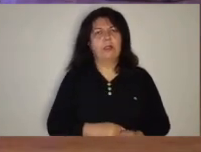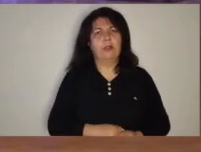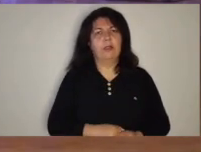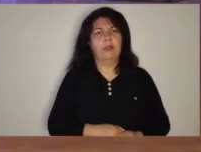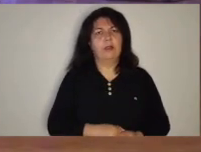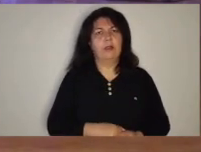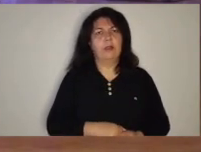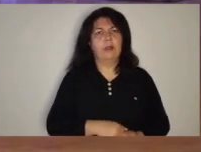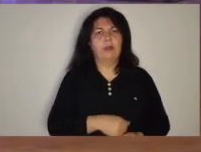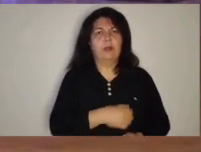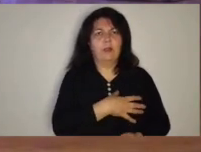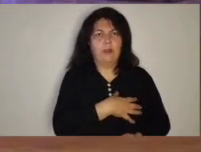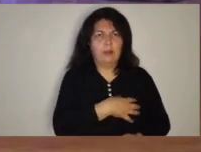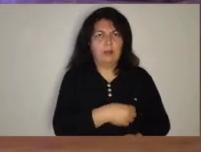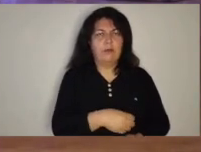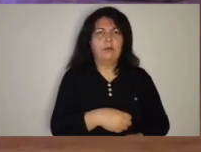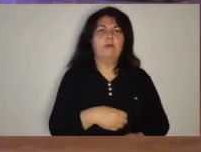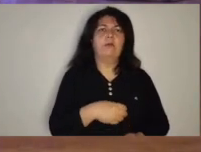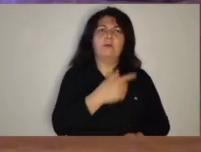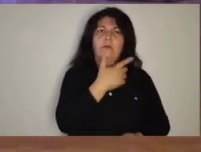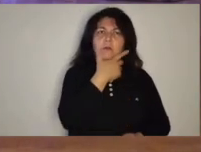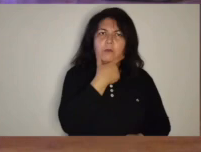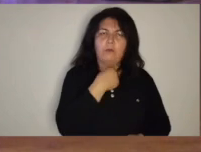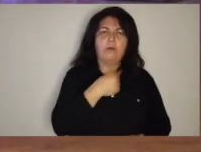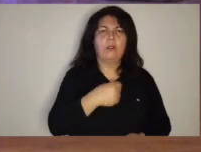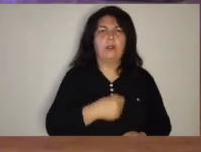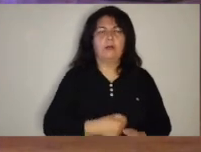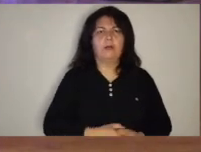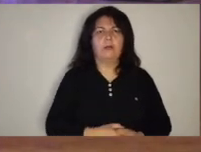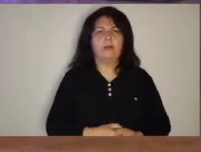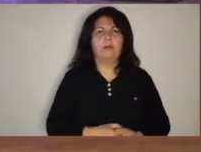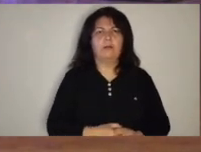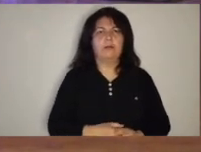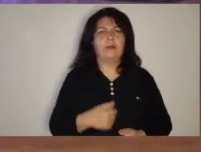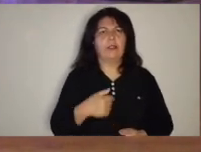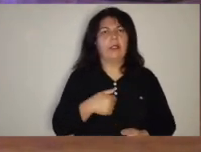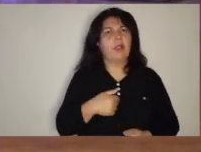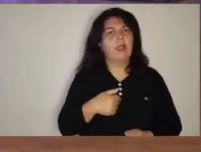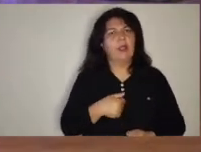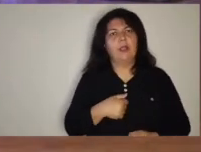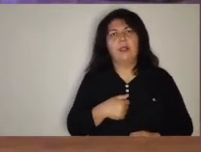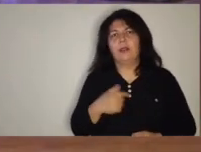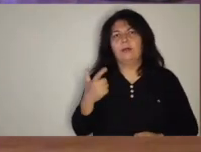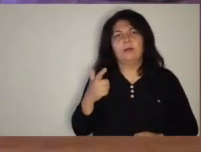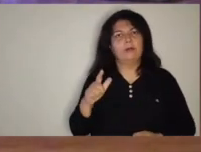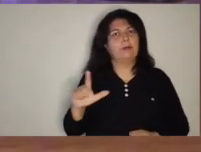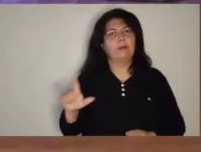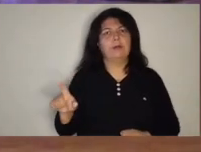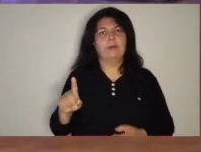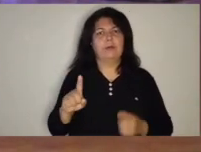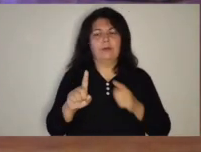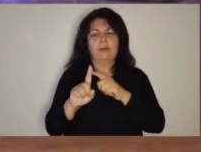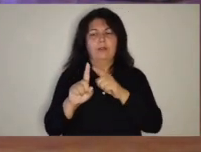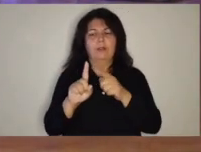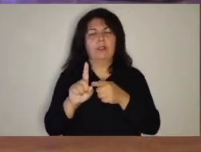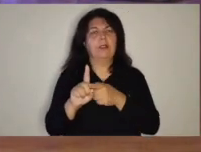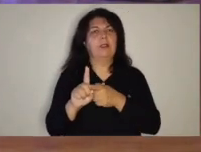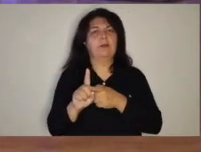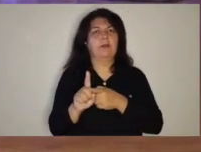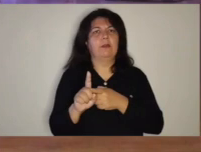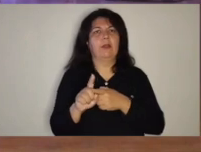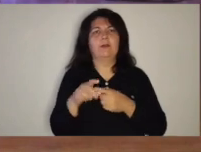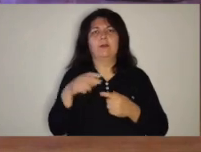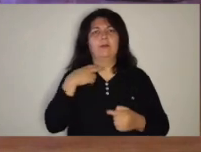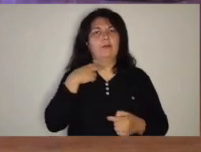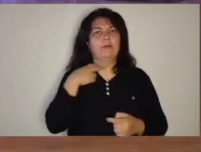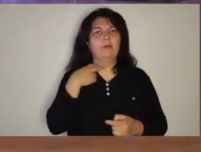filha? Eu orei, irmãos. Eu não podia engravidar. Eu demorei 7 anos, irmãos, para ter o